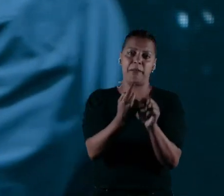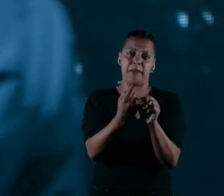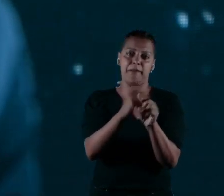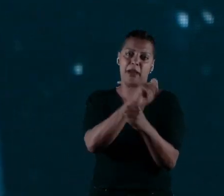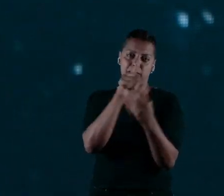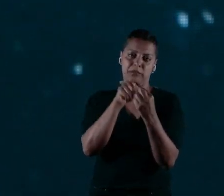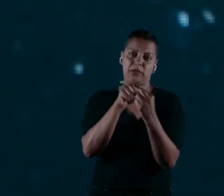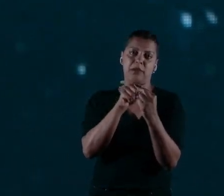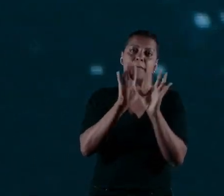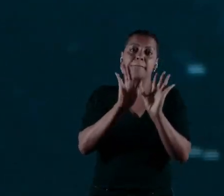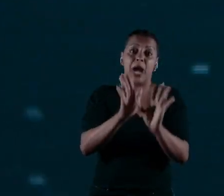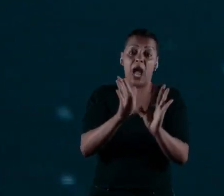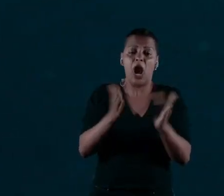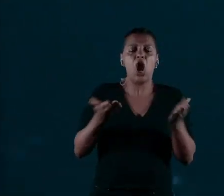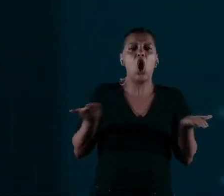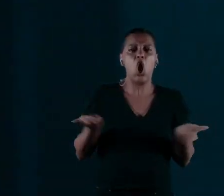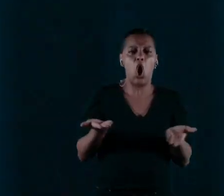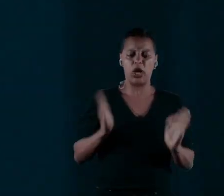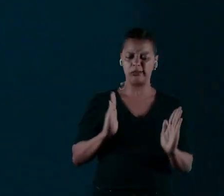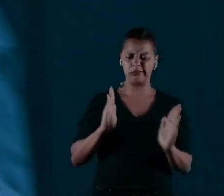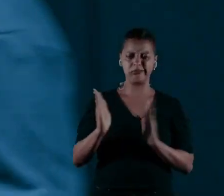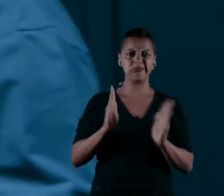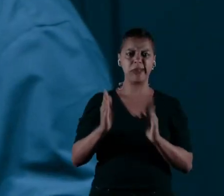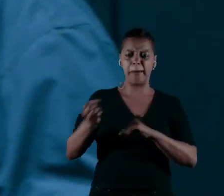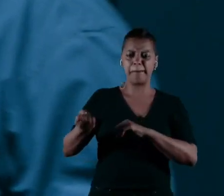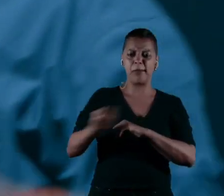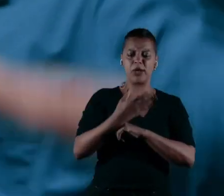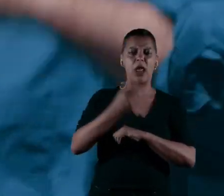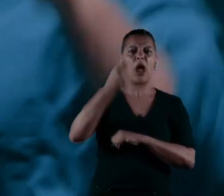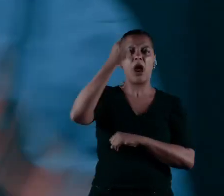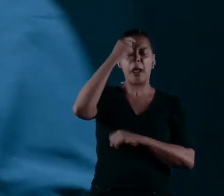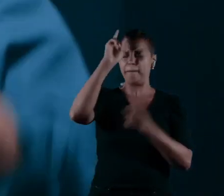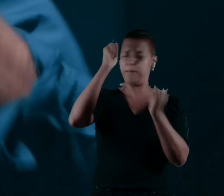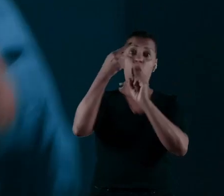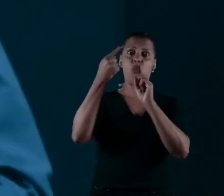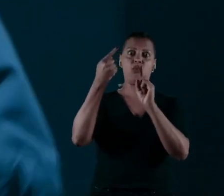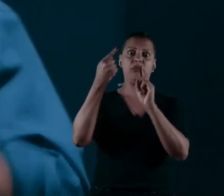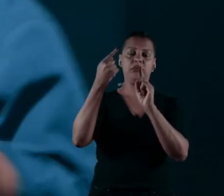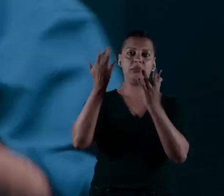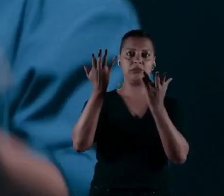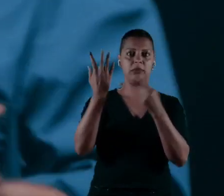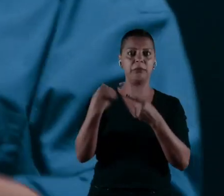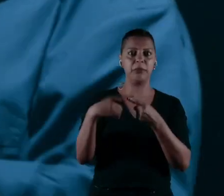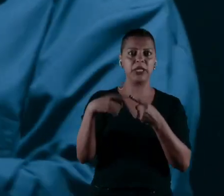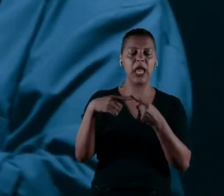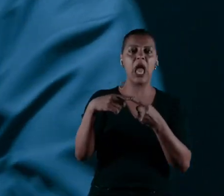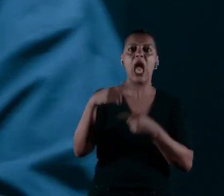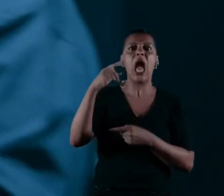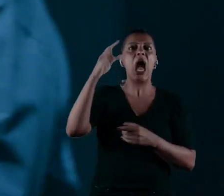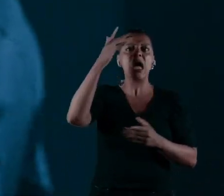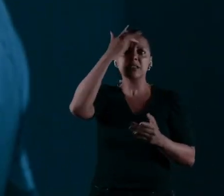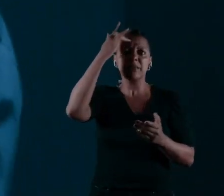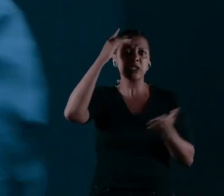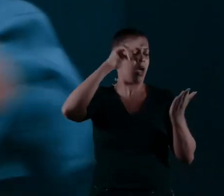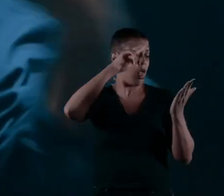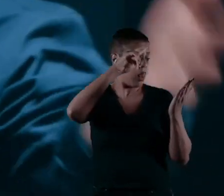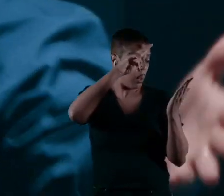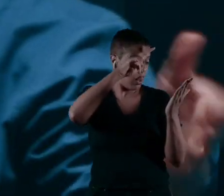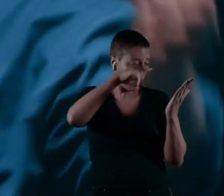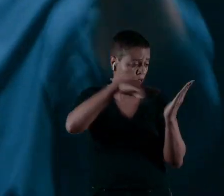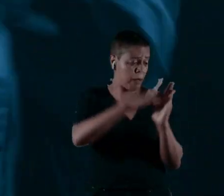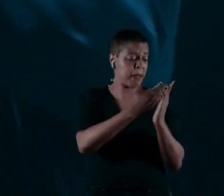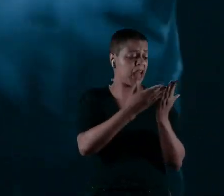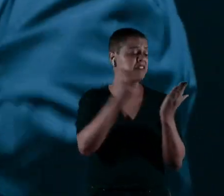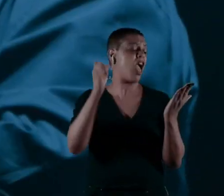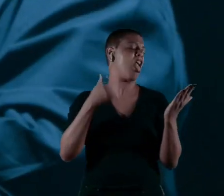no movimento pós-moderno, bagunçou a cabeça das pessoas, porque hoje as pessoas leem a Bíblia de maneira seletiva. Isso eu